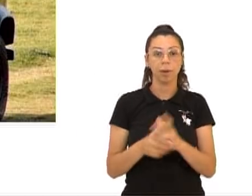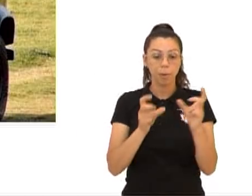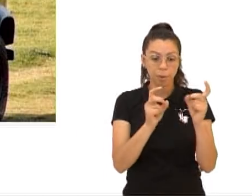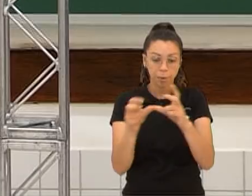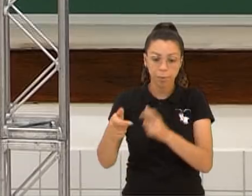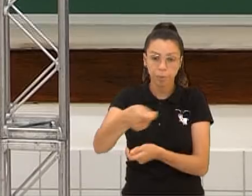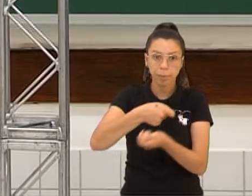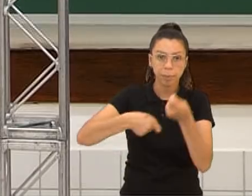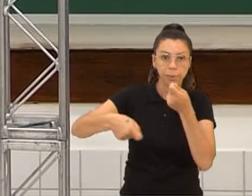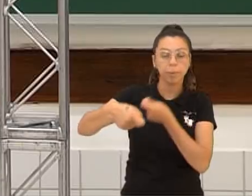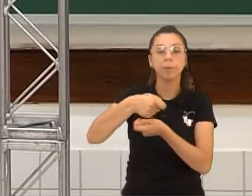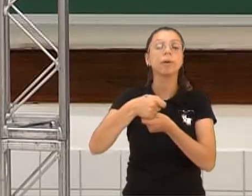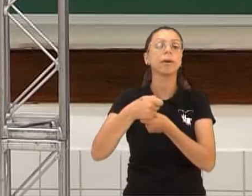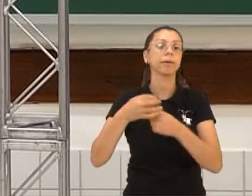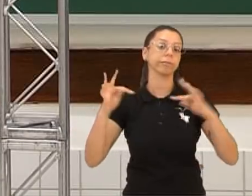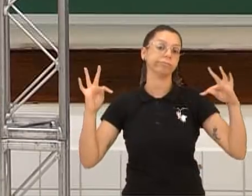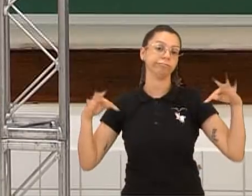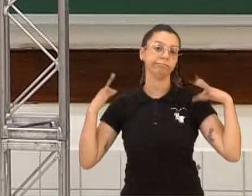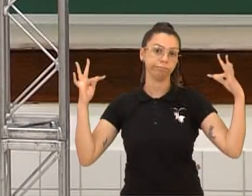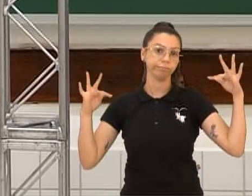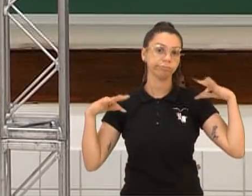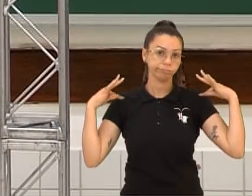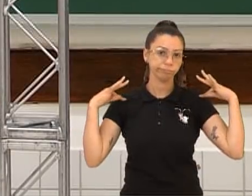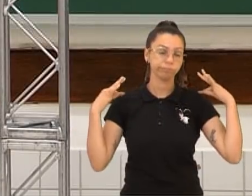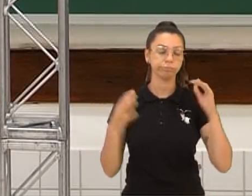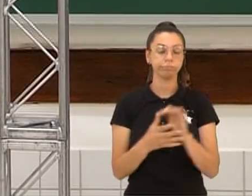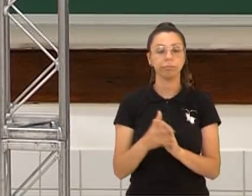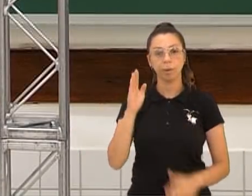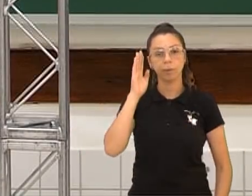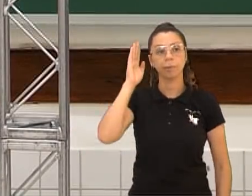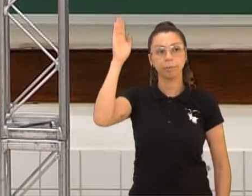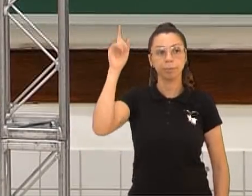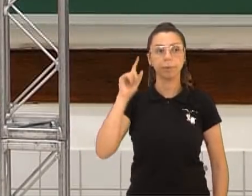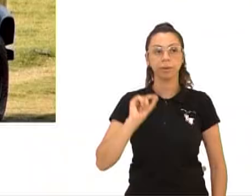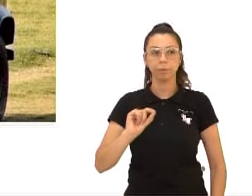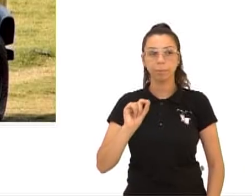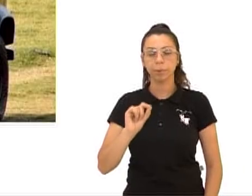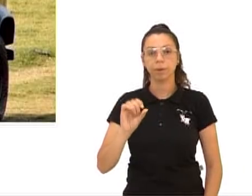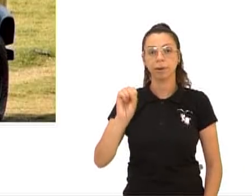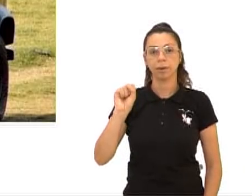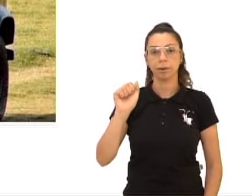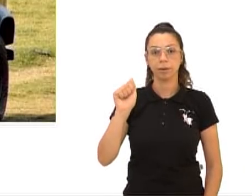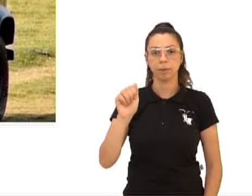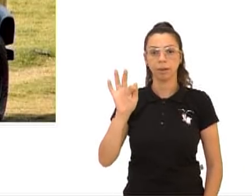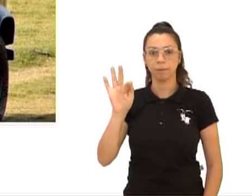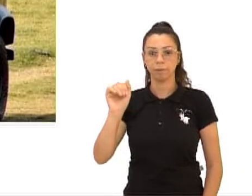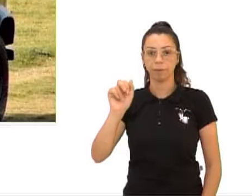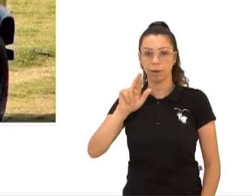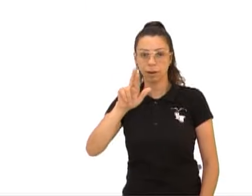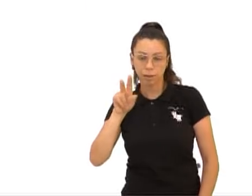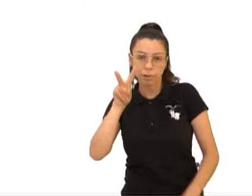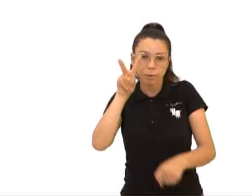no turismo, nas atrações turísticas. Principalmente os safaris, né, o safari aqui na África do